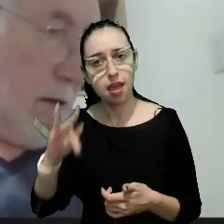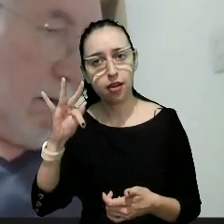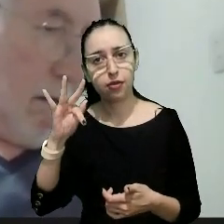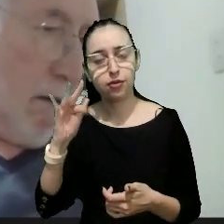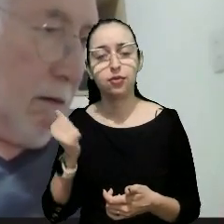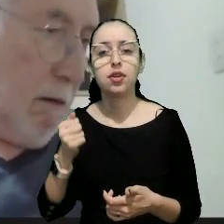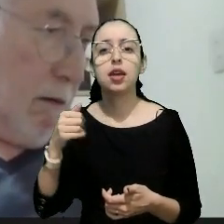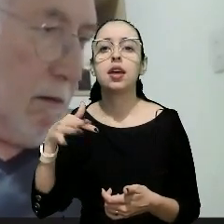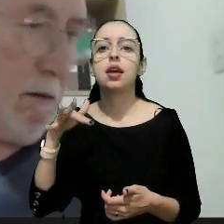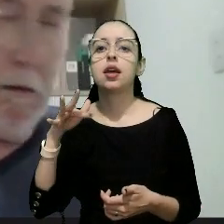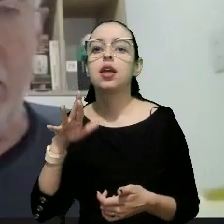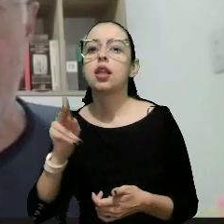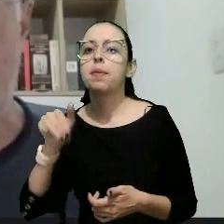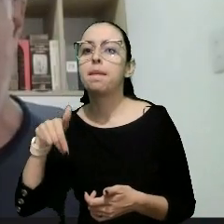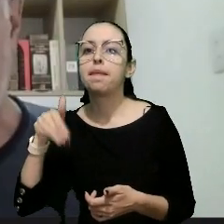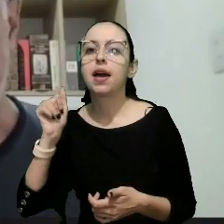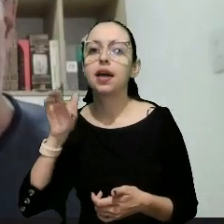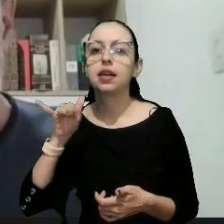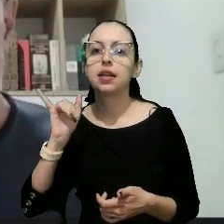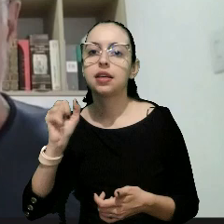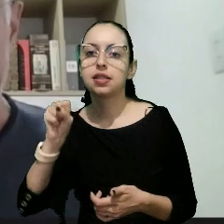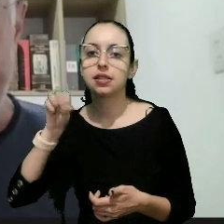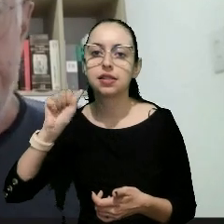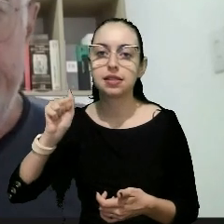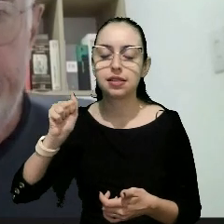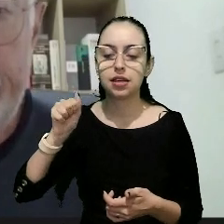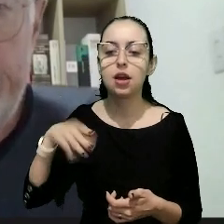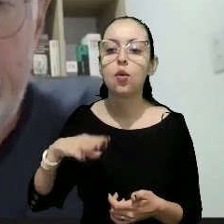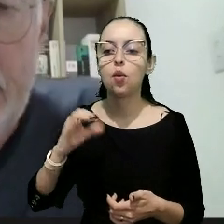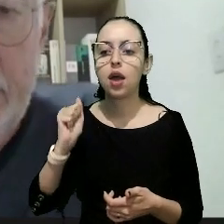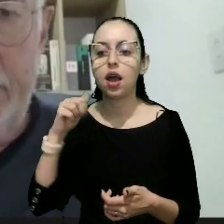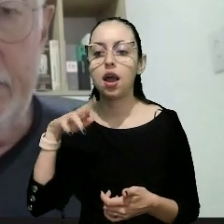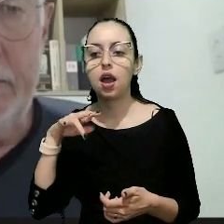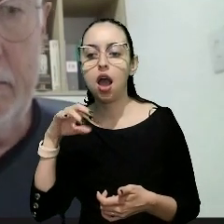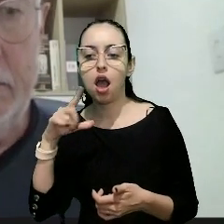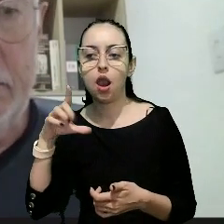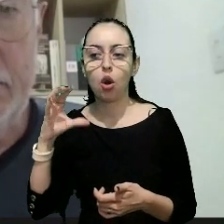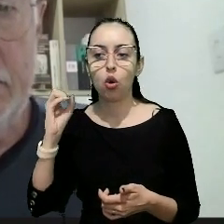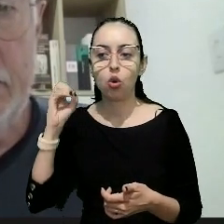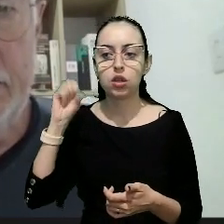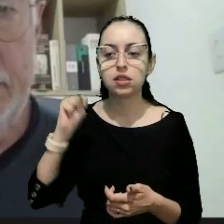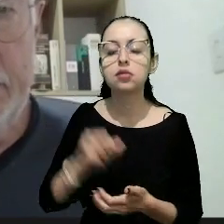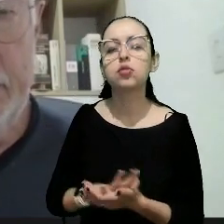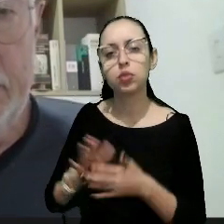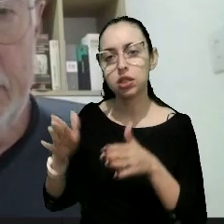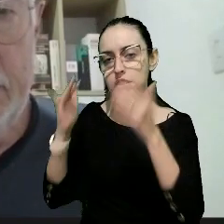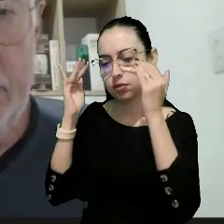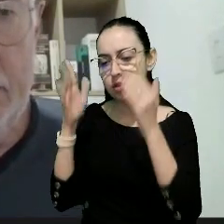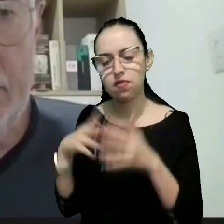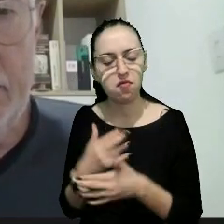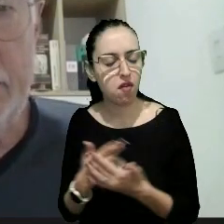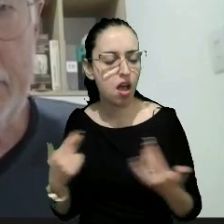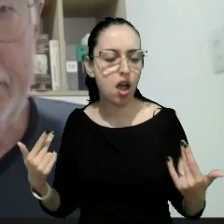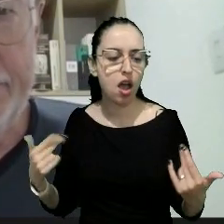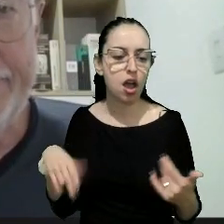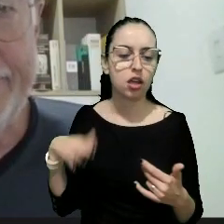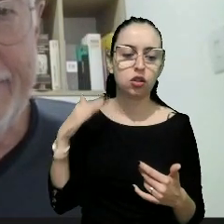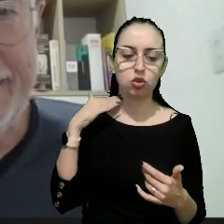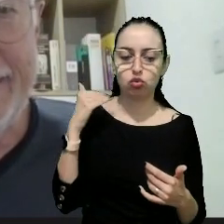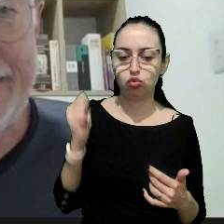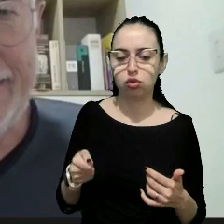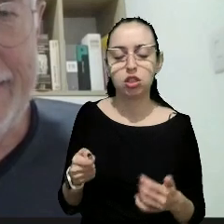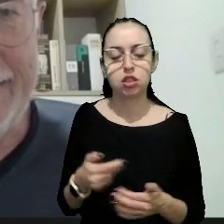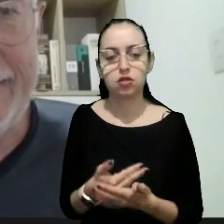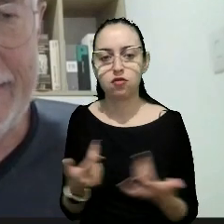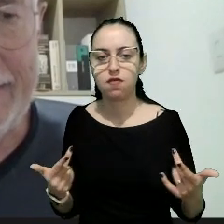do vice-presidente do TRF, doutora Marisa Santos e doutor Antônio Carlos Cedenho, que estão aqui prestando atenção em você.